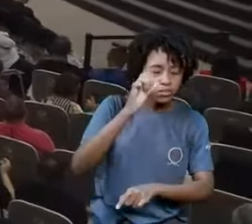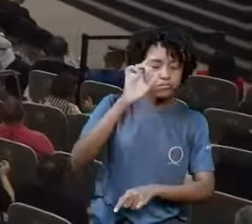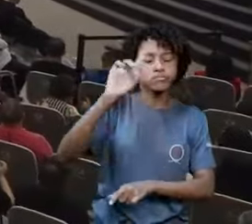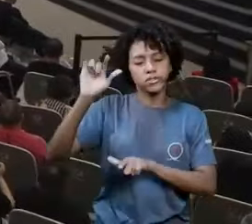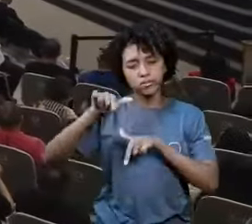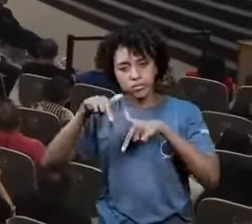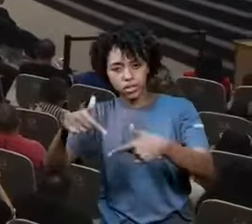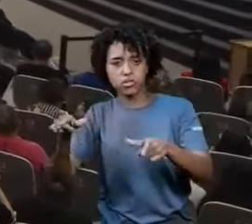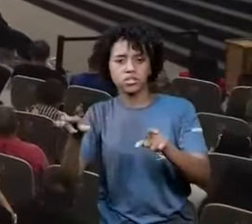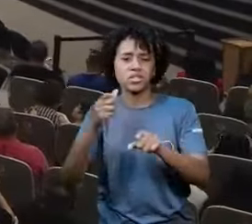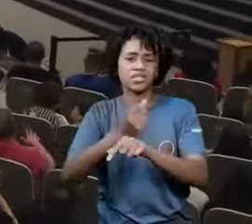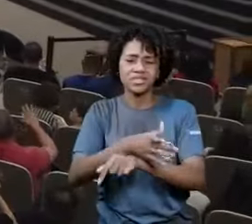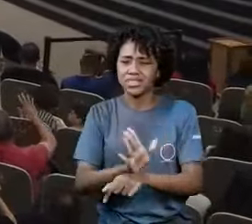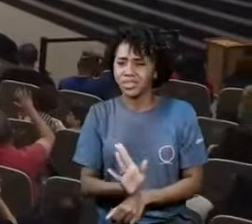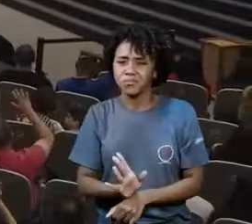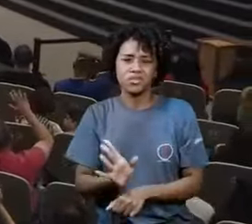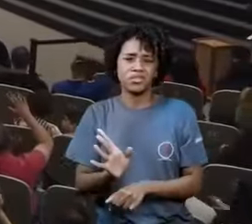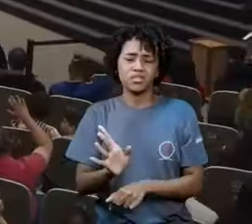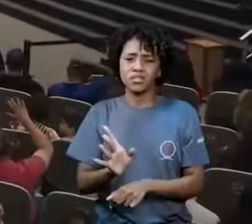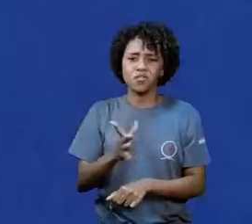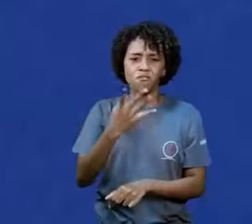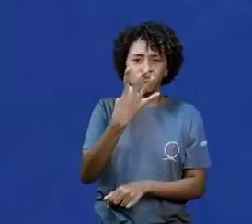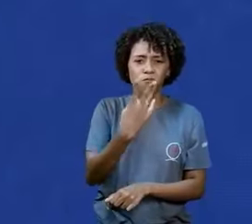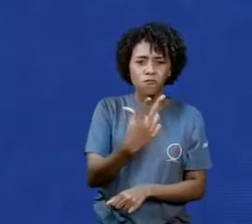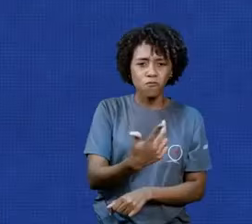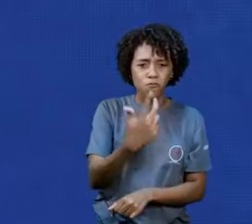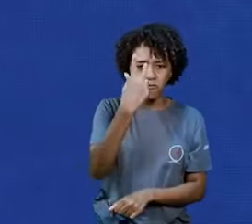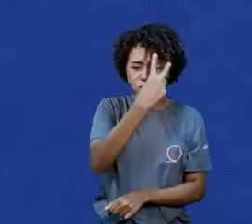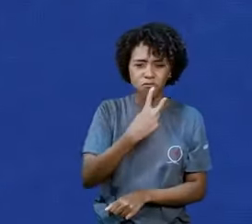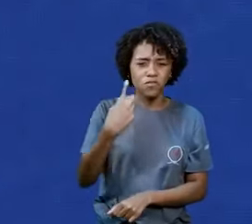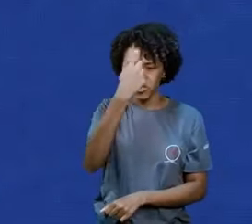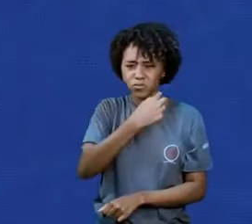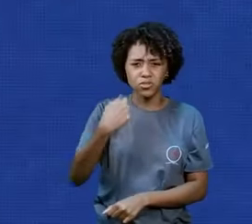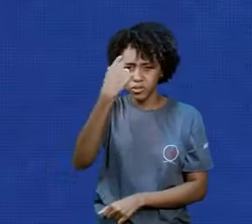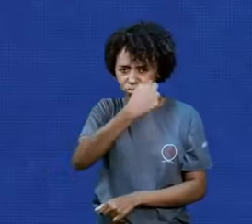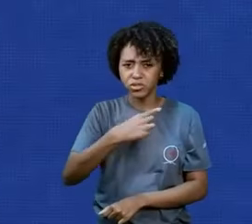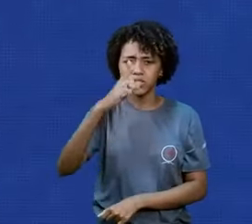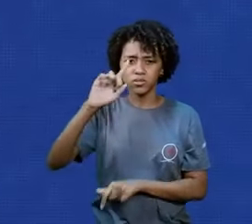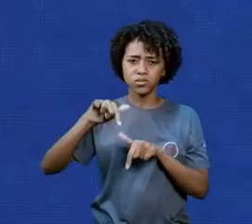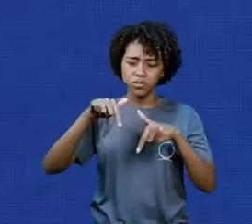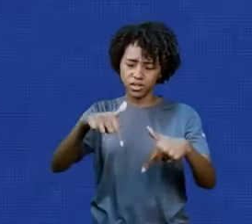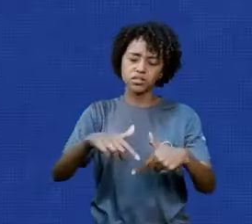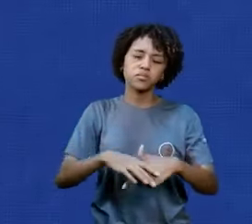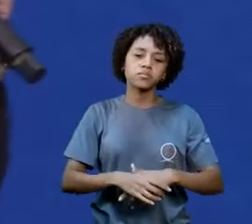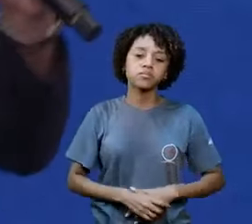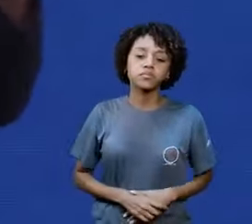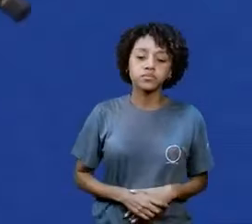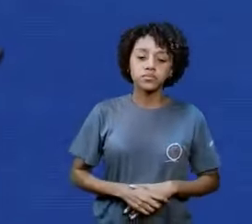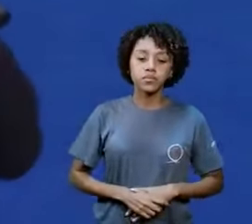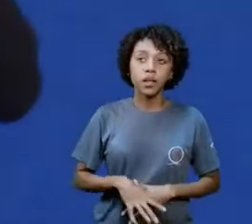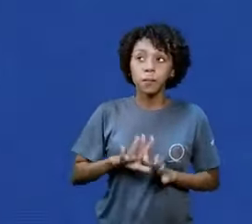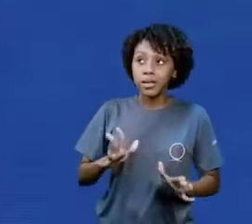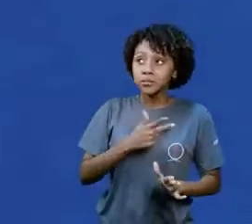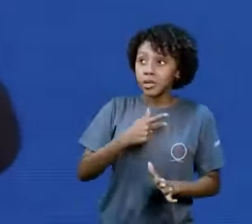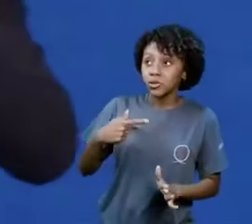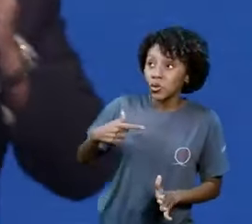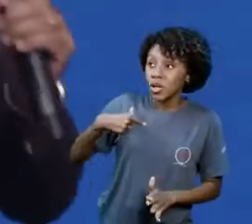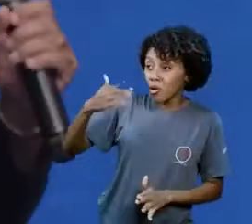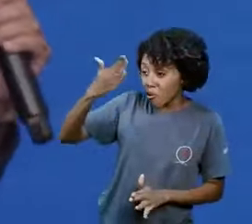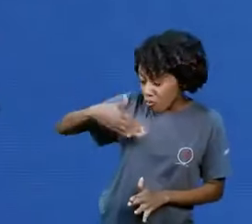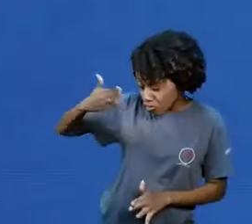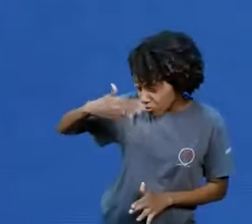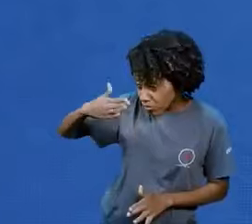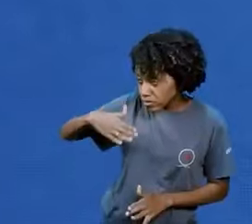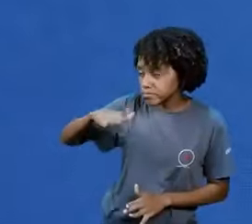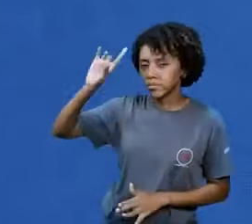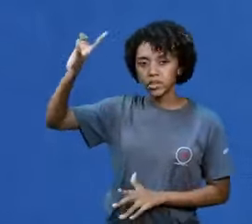agir todos os dias da sua vida 24 horas por dia mas pastor eu não estou vendo